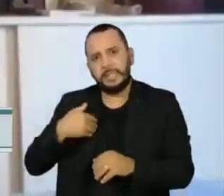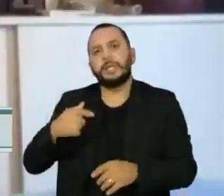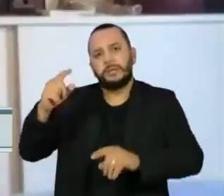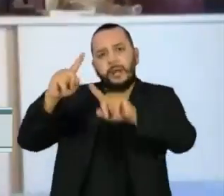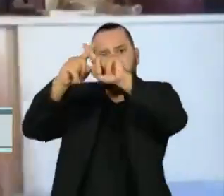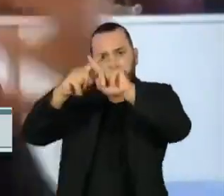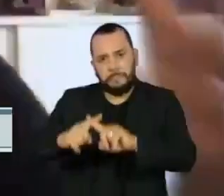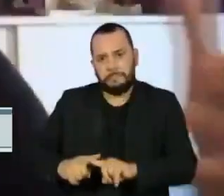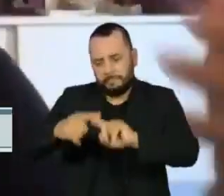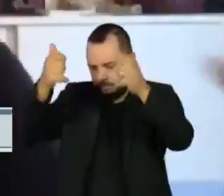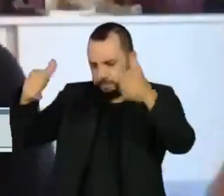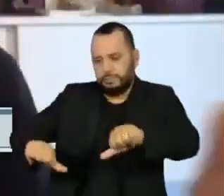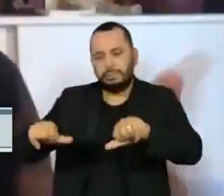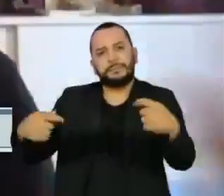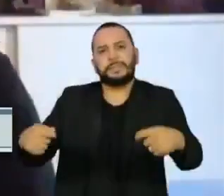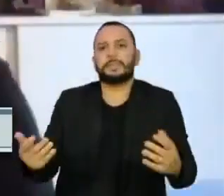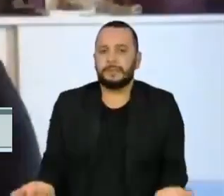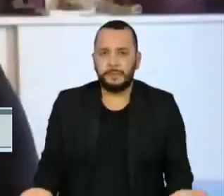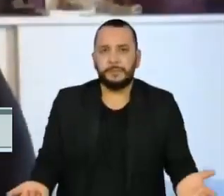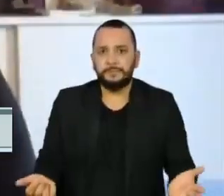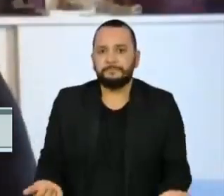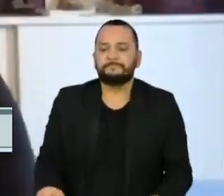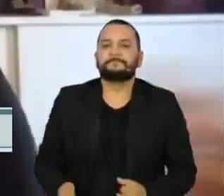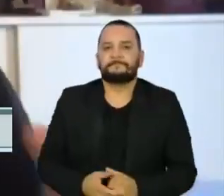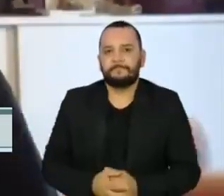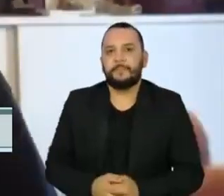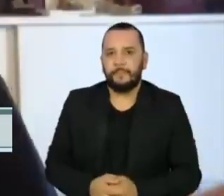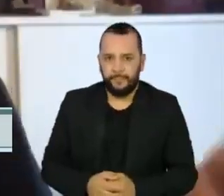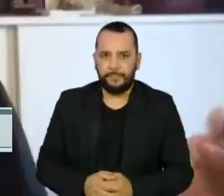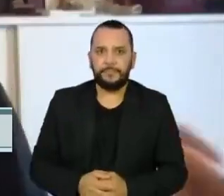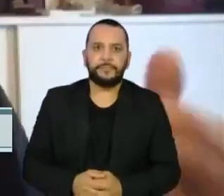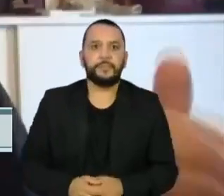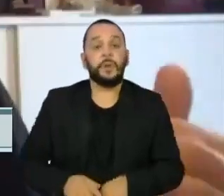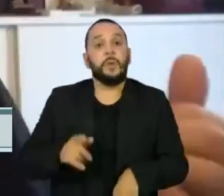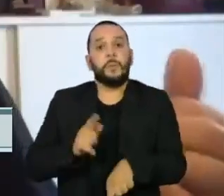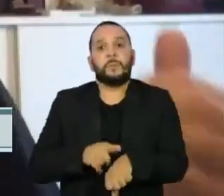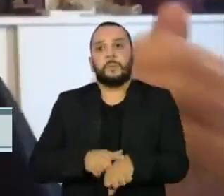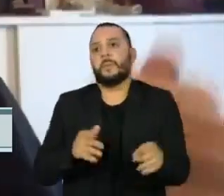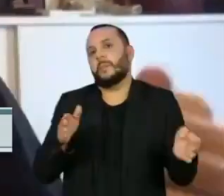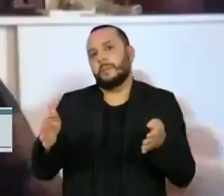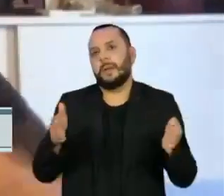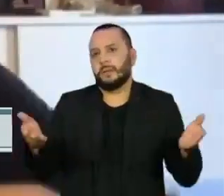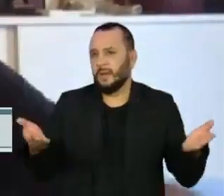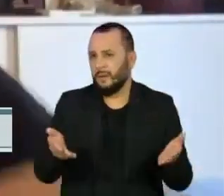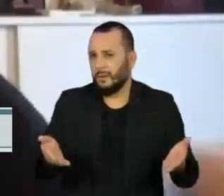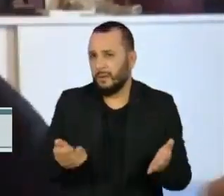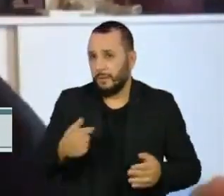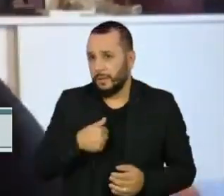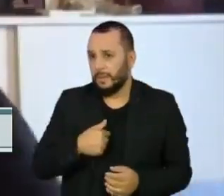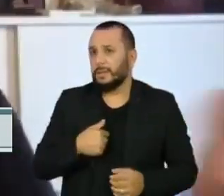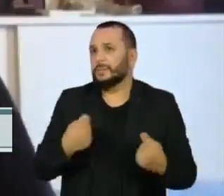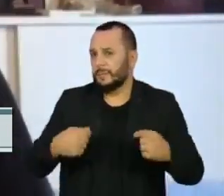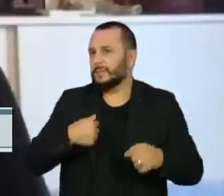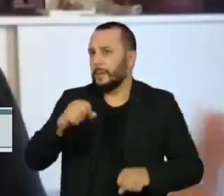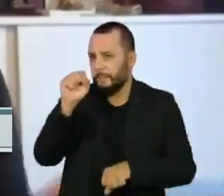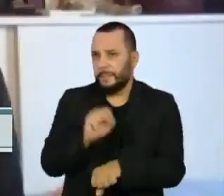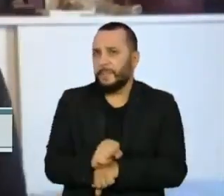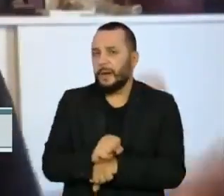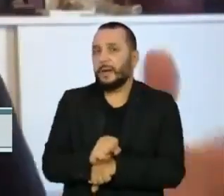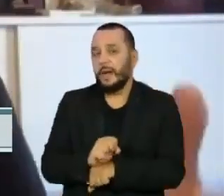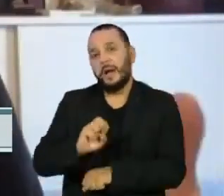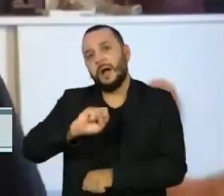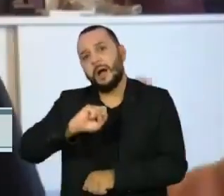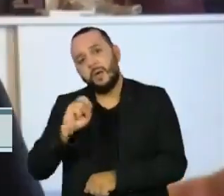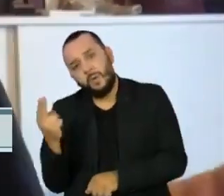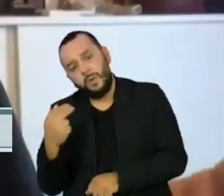um pouco isso que o momento exige, né? Você talvez não parar definitivamente, mas você